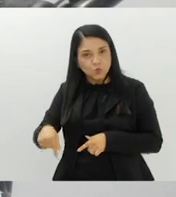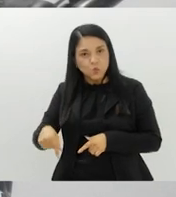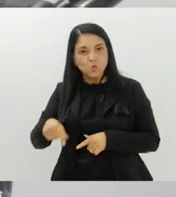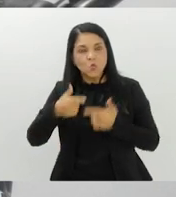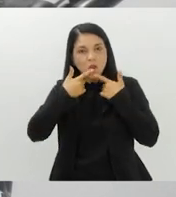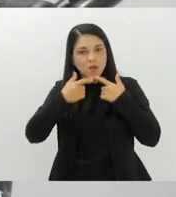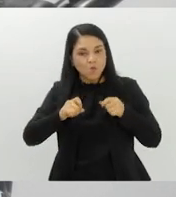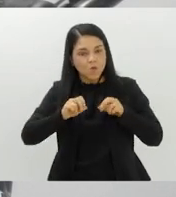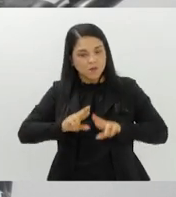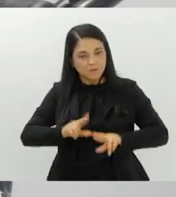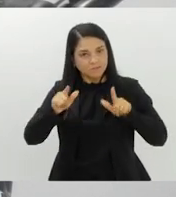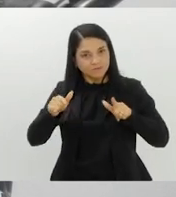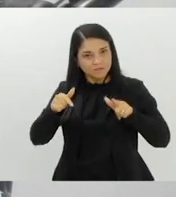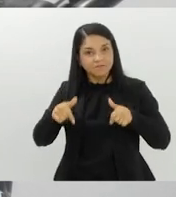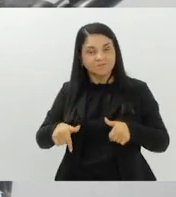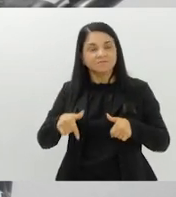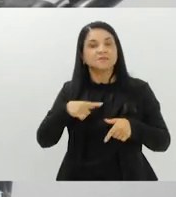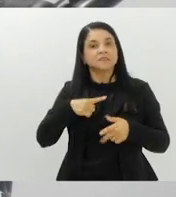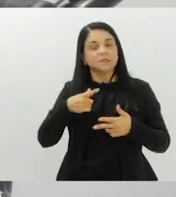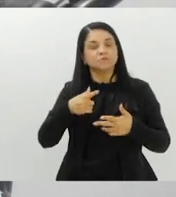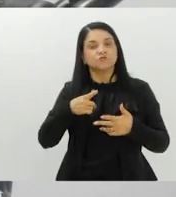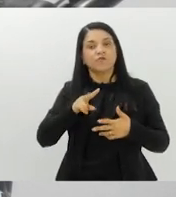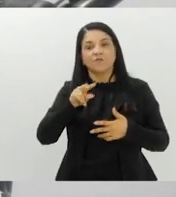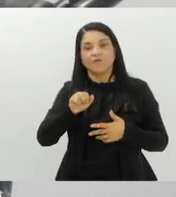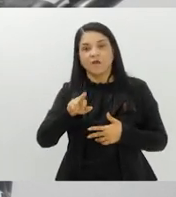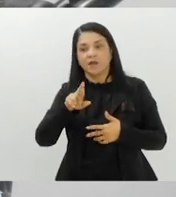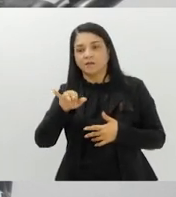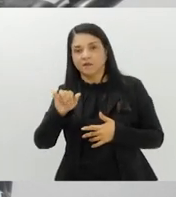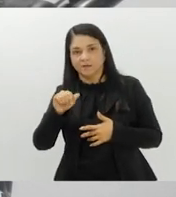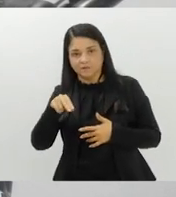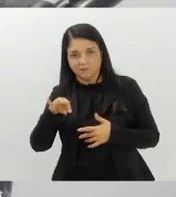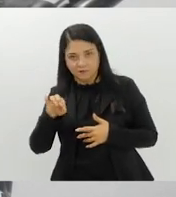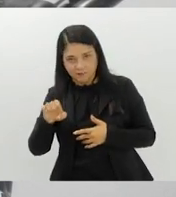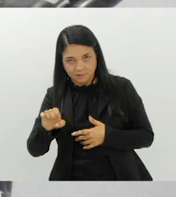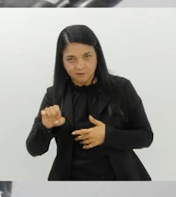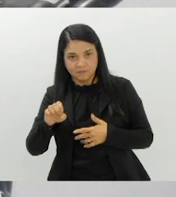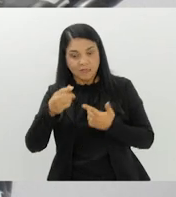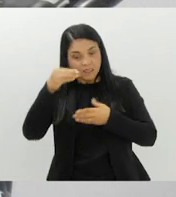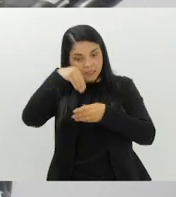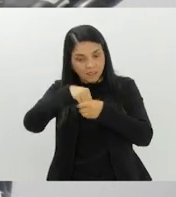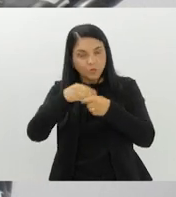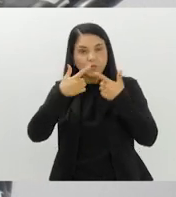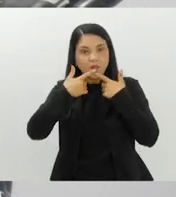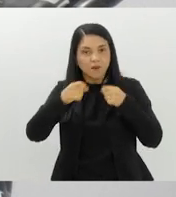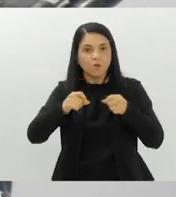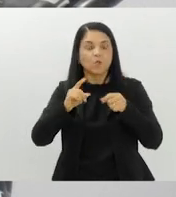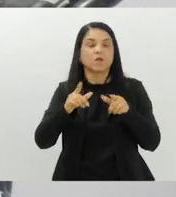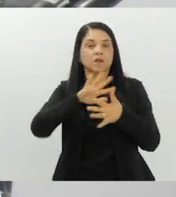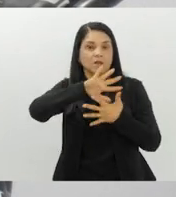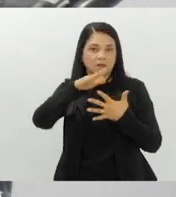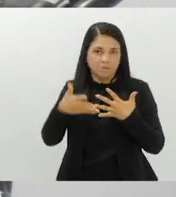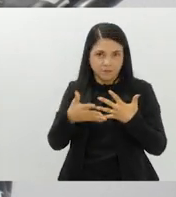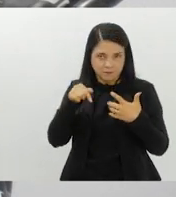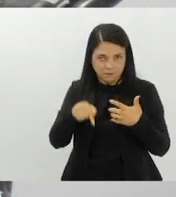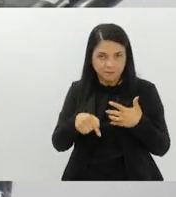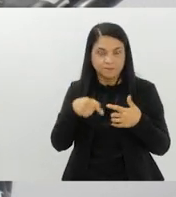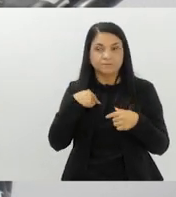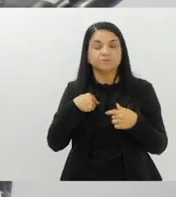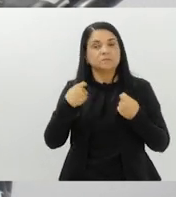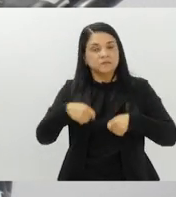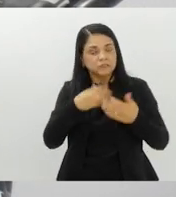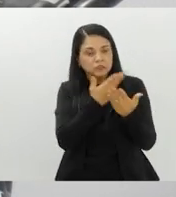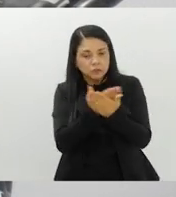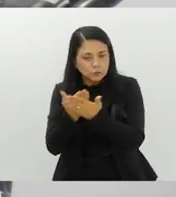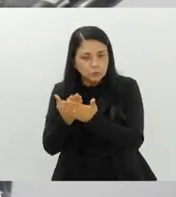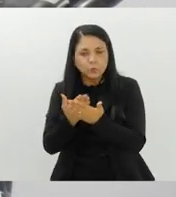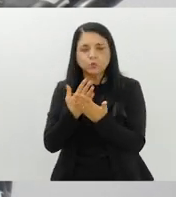essas variantes dentro da Libras. E, para isso, assim, é claro que a gente precisa fazer um estudo, conversar com